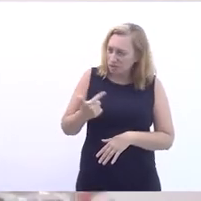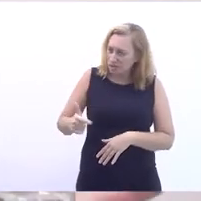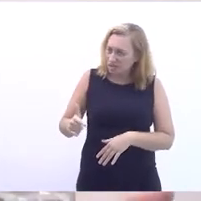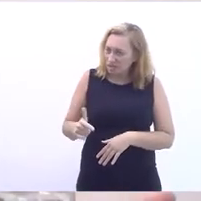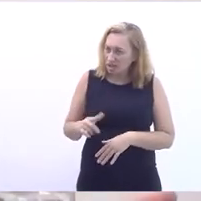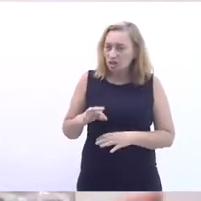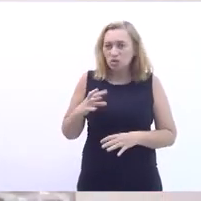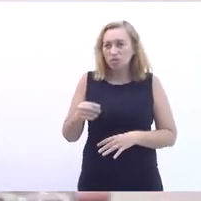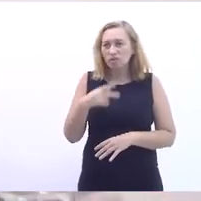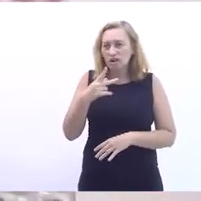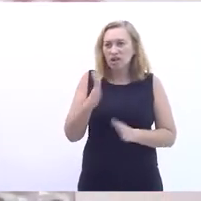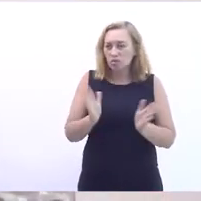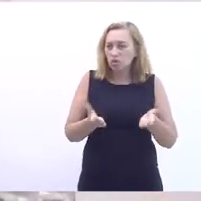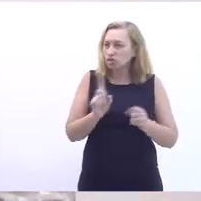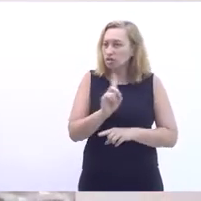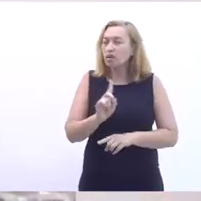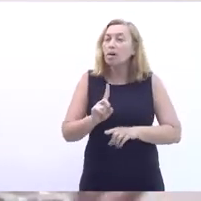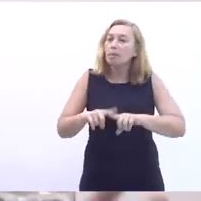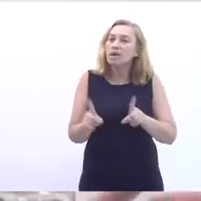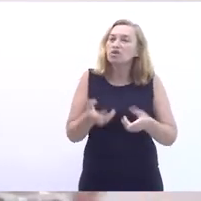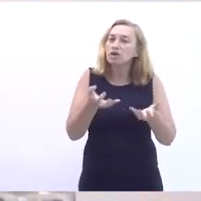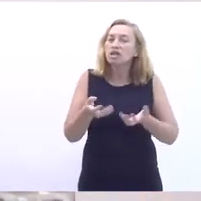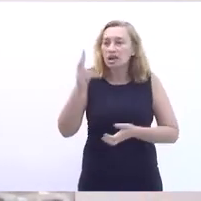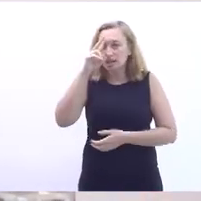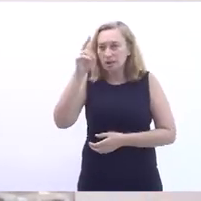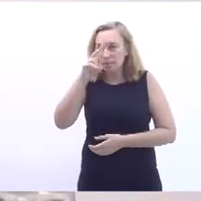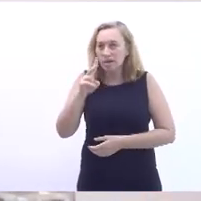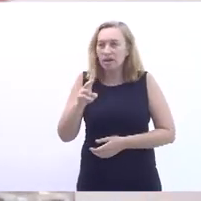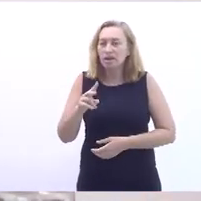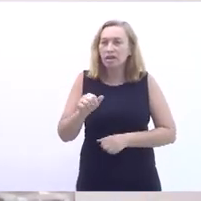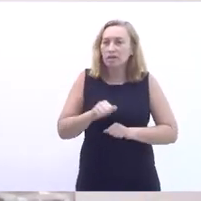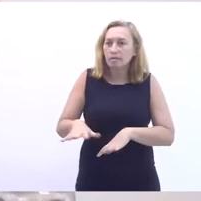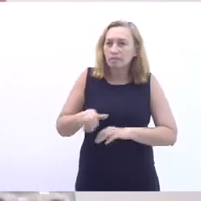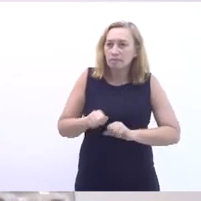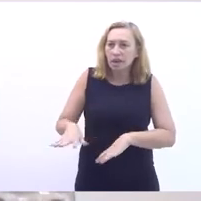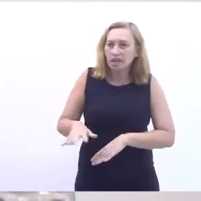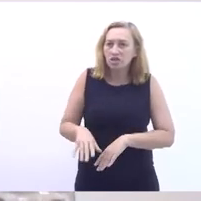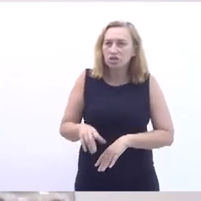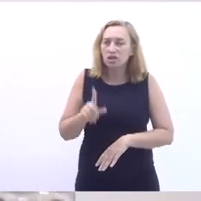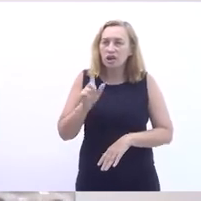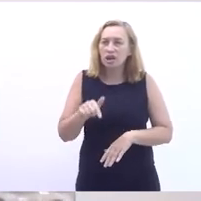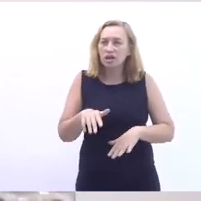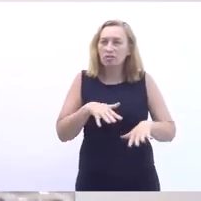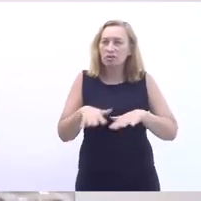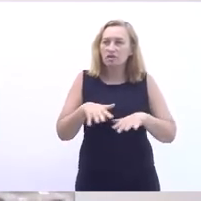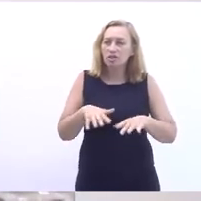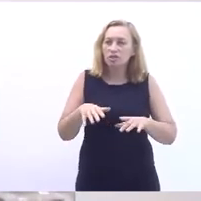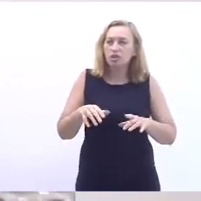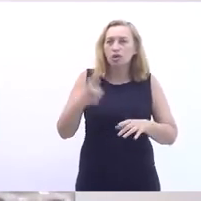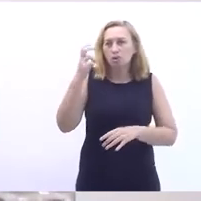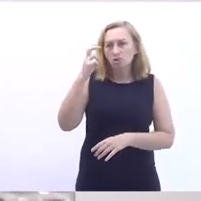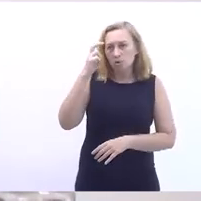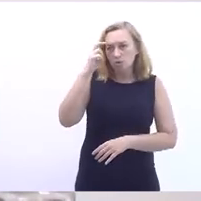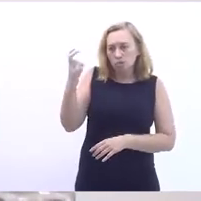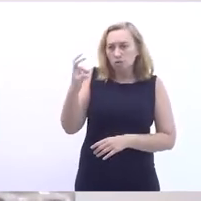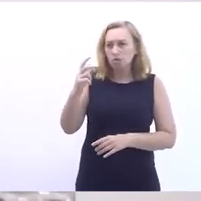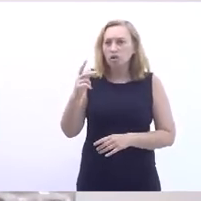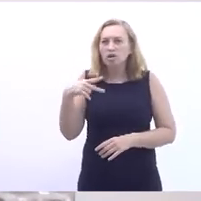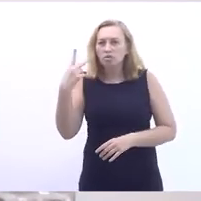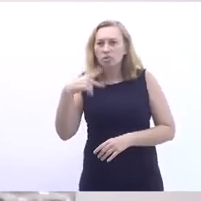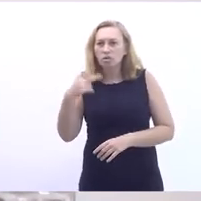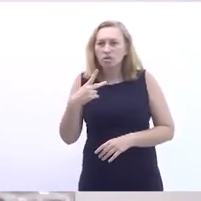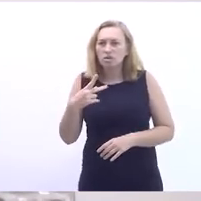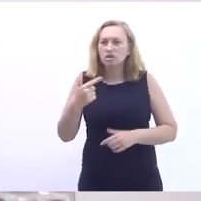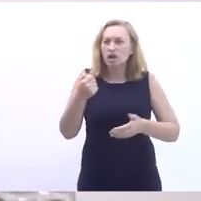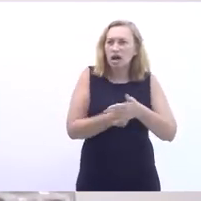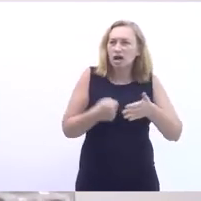coisa legal que foi falado aqui hoje né mas eu queria lembrar primeiramente para falar da mágica masha uma manifestação política e cultural que celebra luta de vários